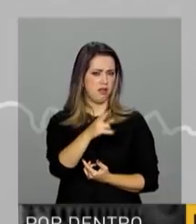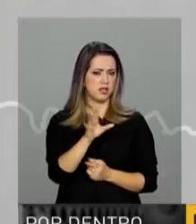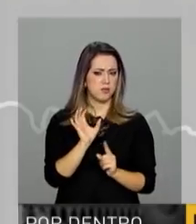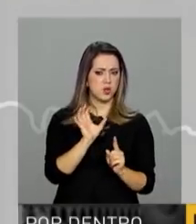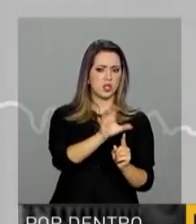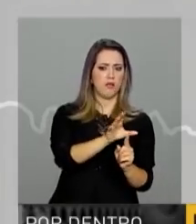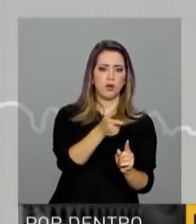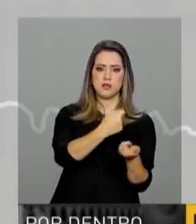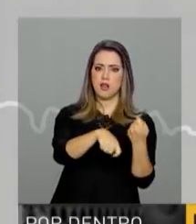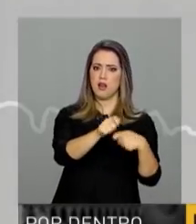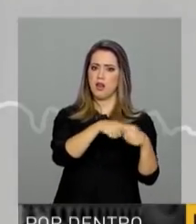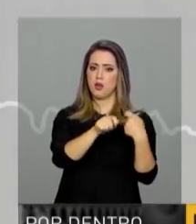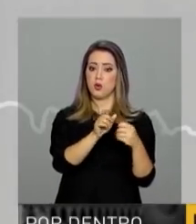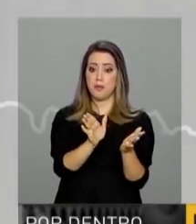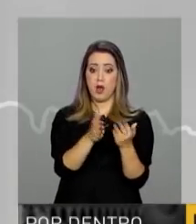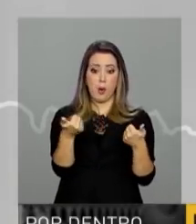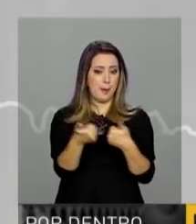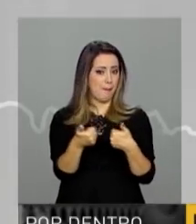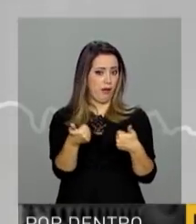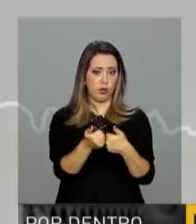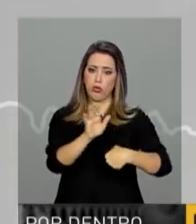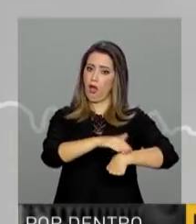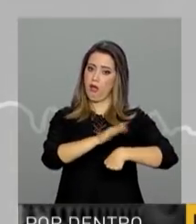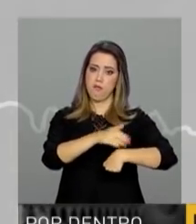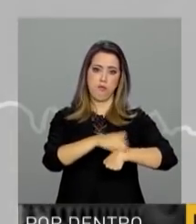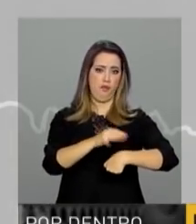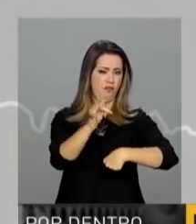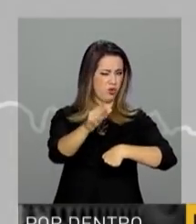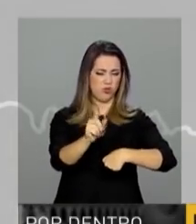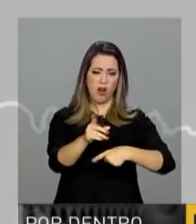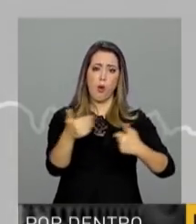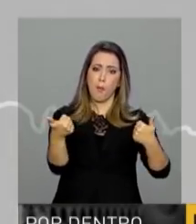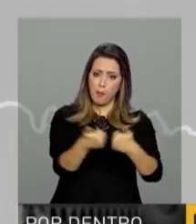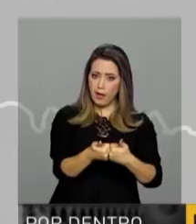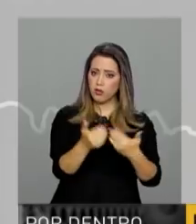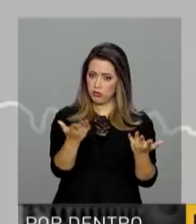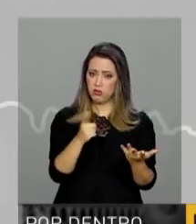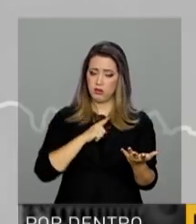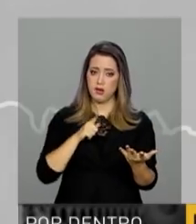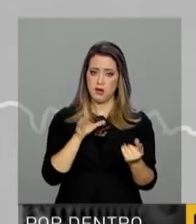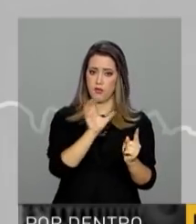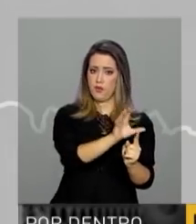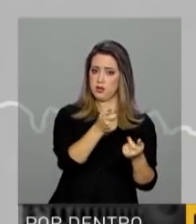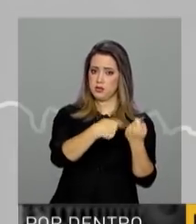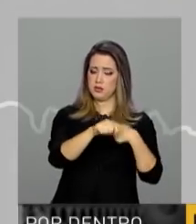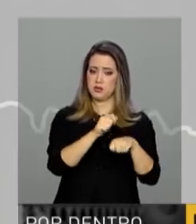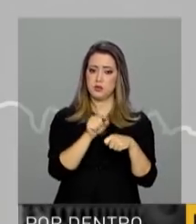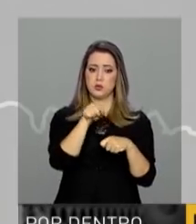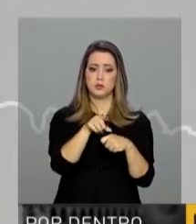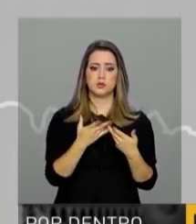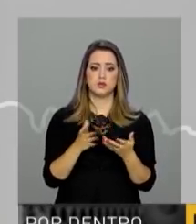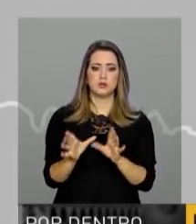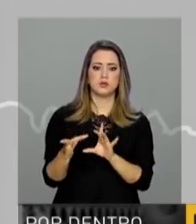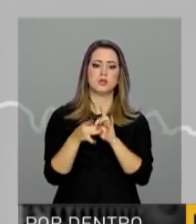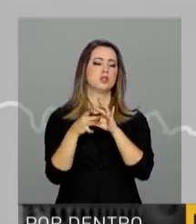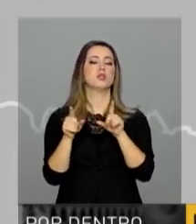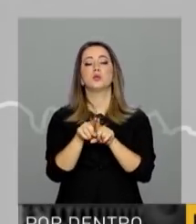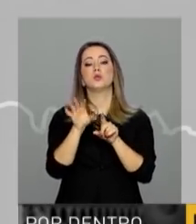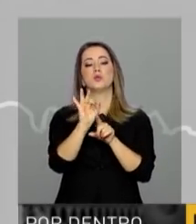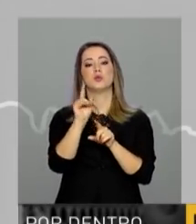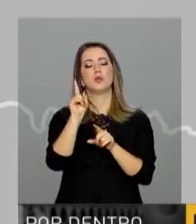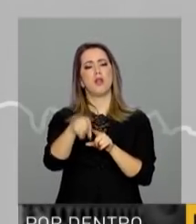economia de curto prazo. E também se esse impacto econômico se espera com a reforma,